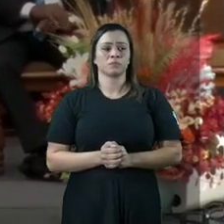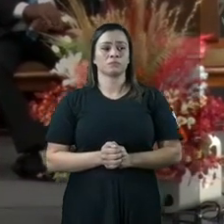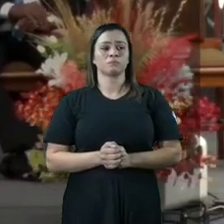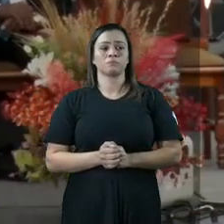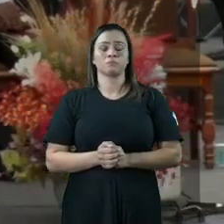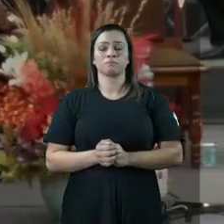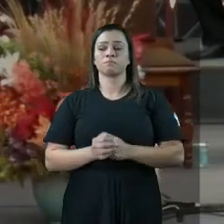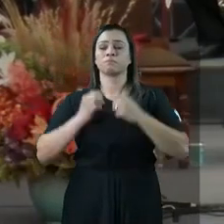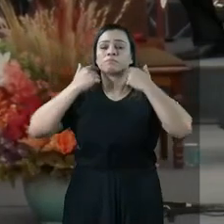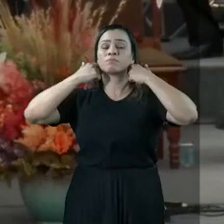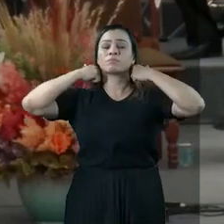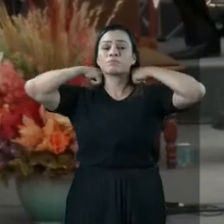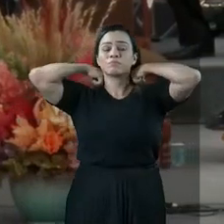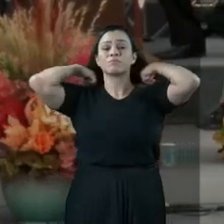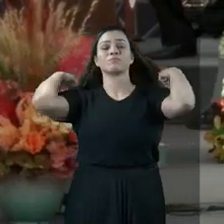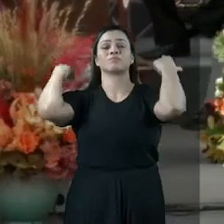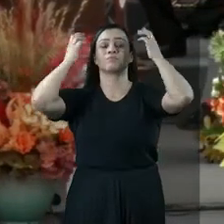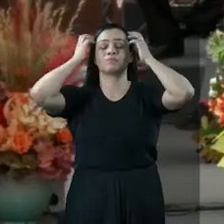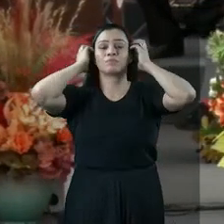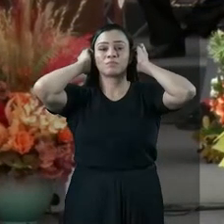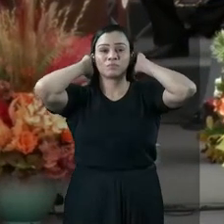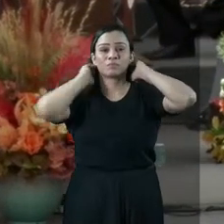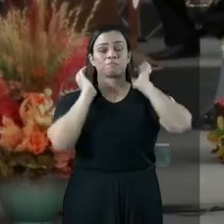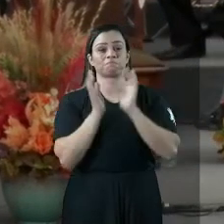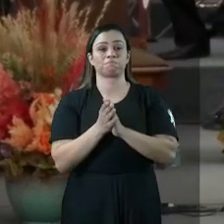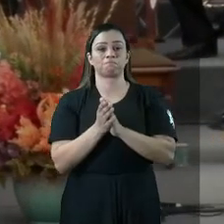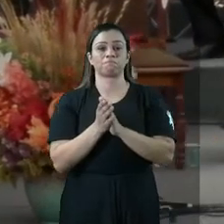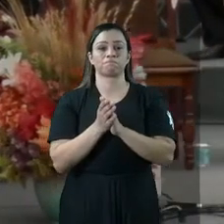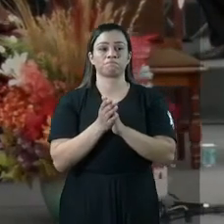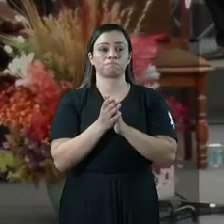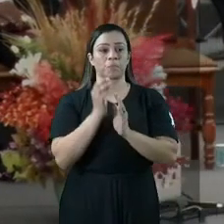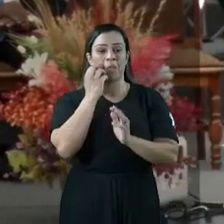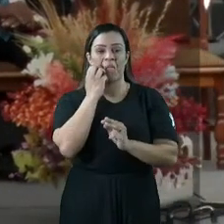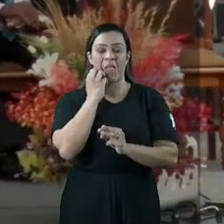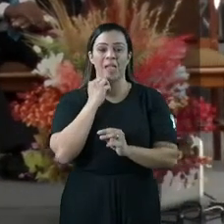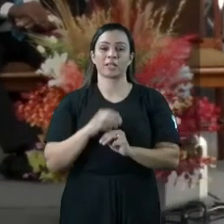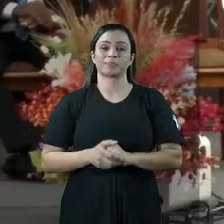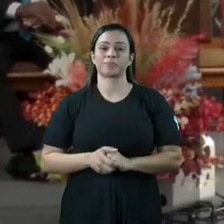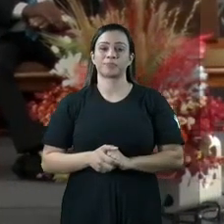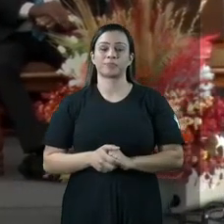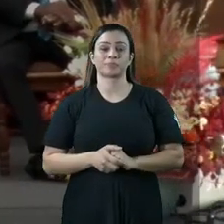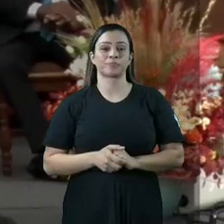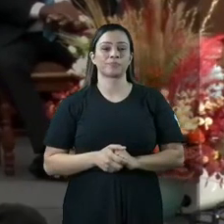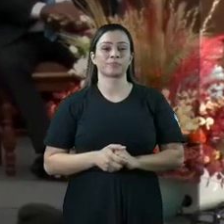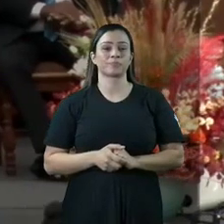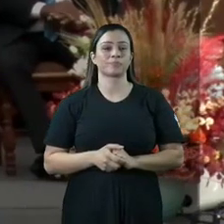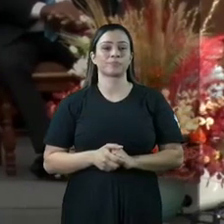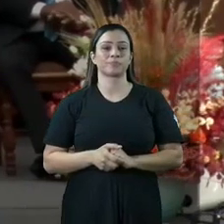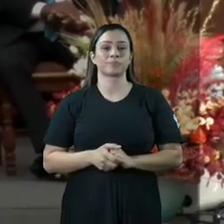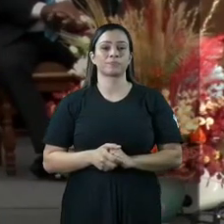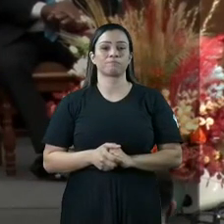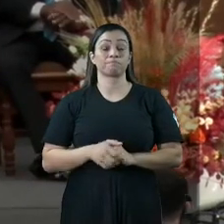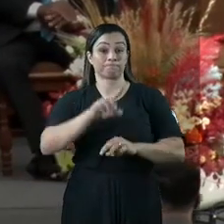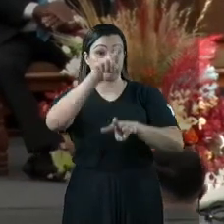Agora olhe para cá. Depois da primeira visão interpretativa histórica judaica, que é uma alusão à entrada da